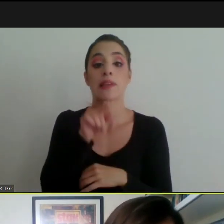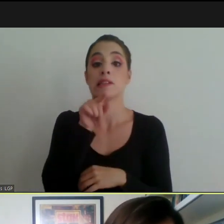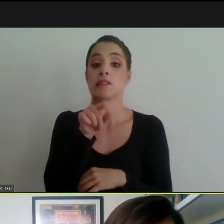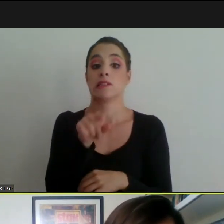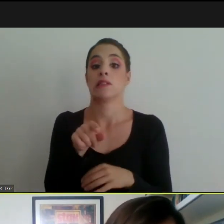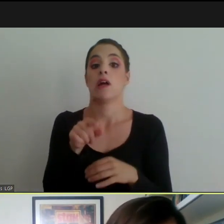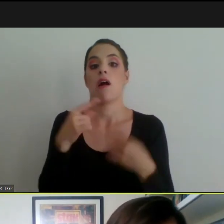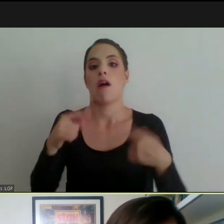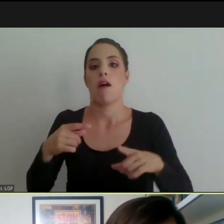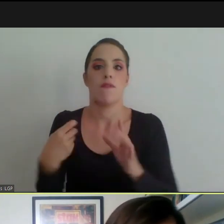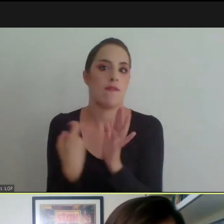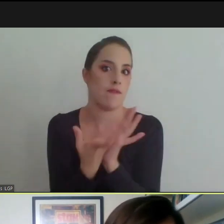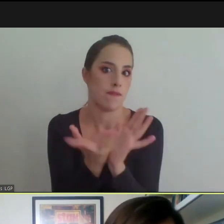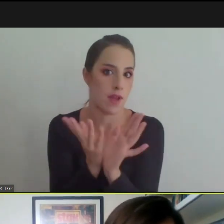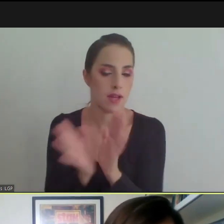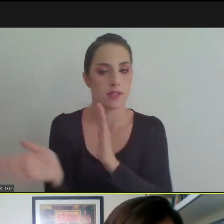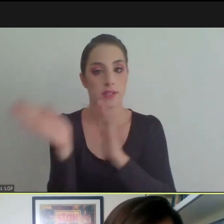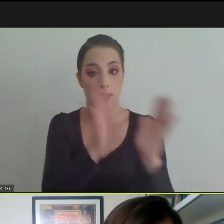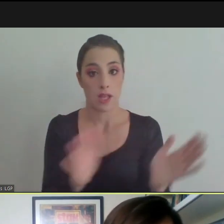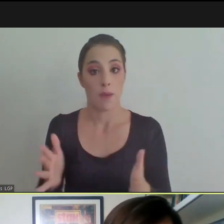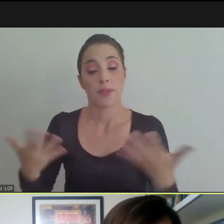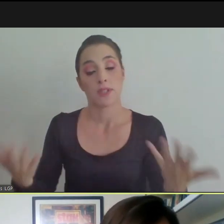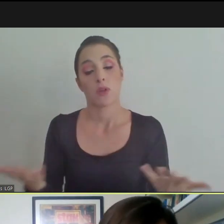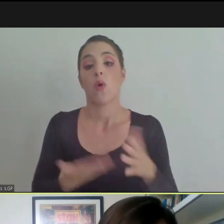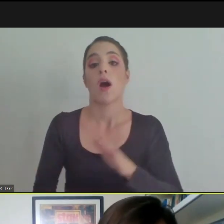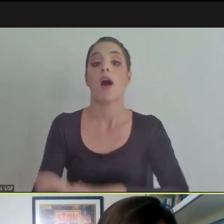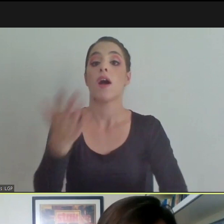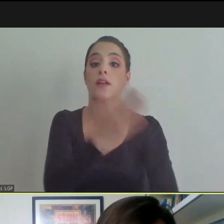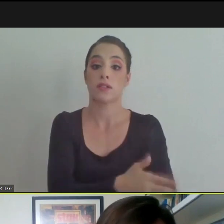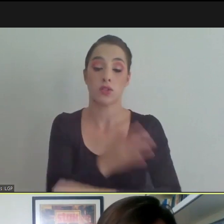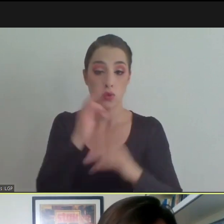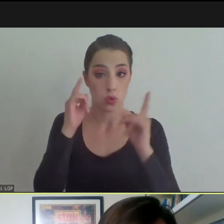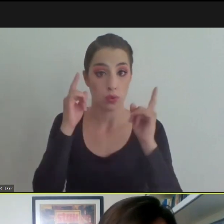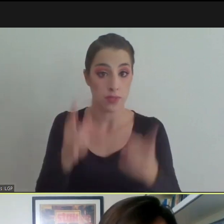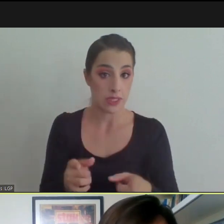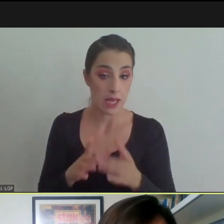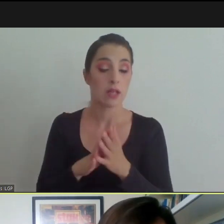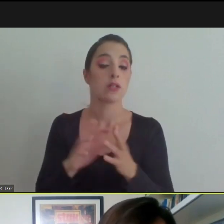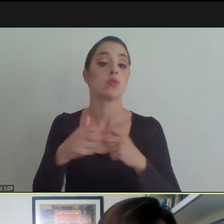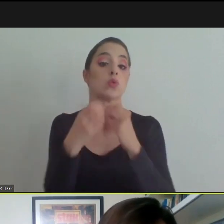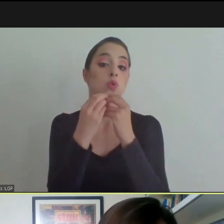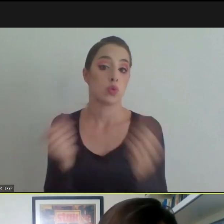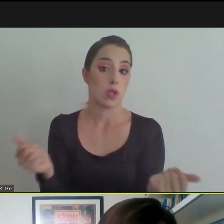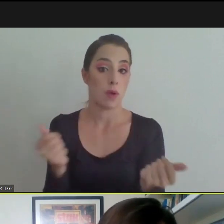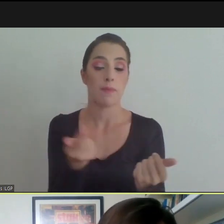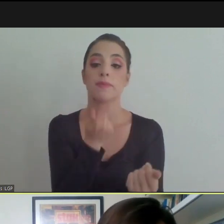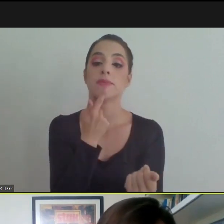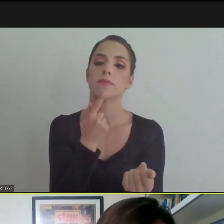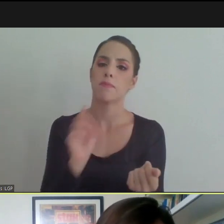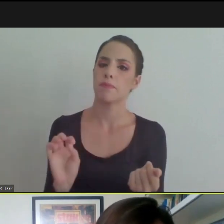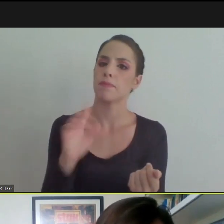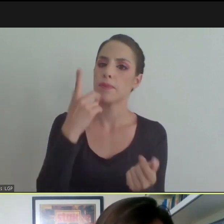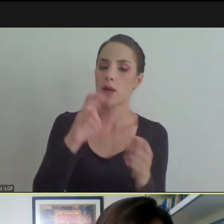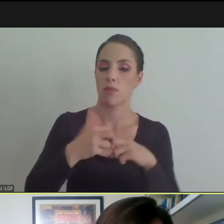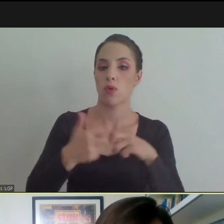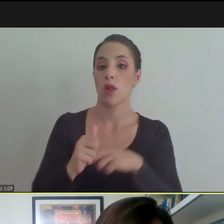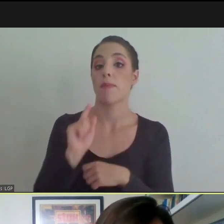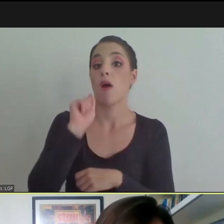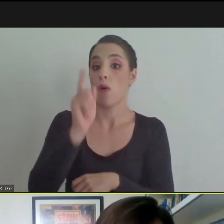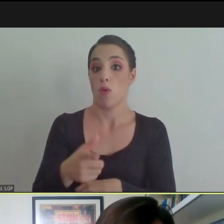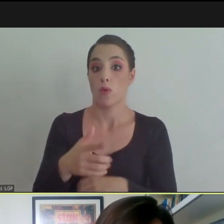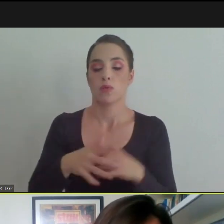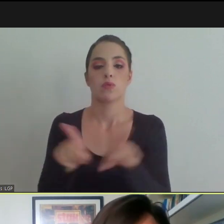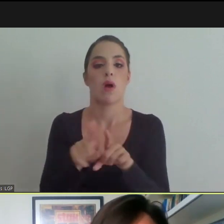por diversas etapas. Então, antes de tentar partir para uma solução, entender primeiro o problema, né? A lógica do